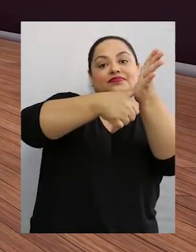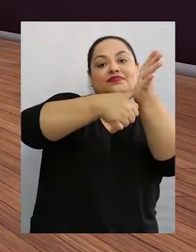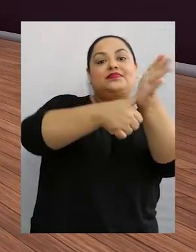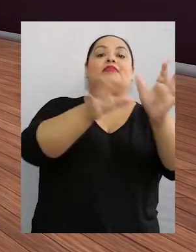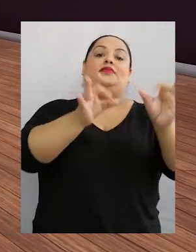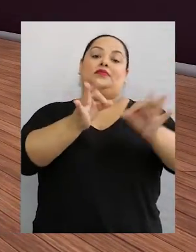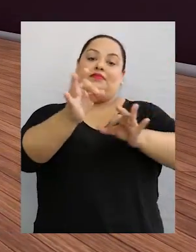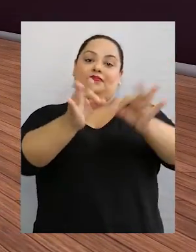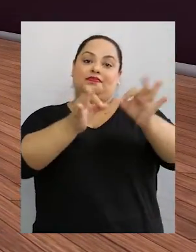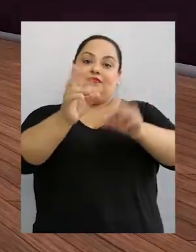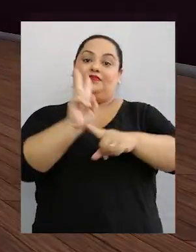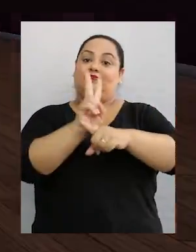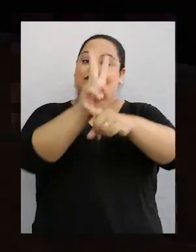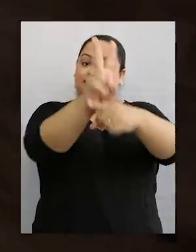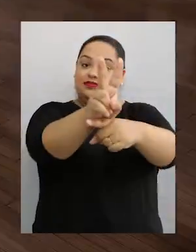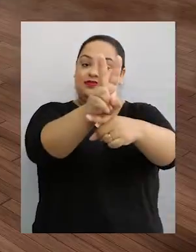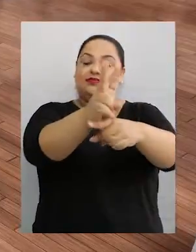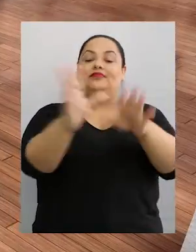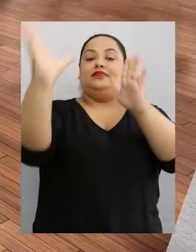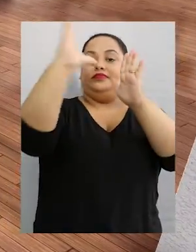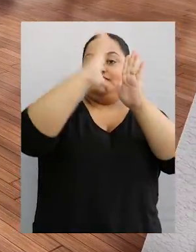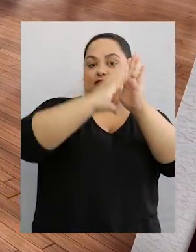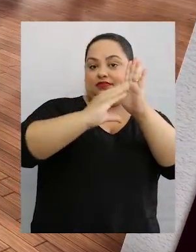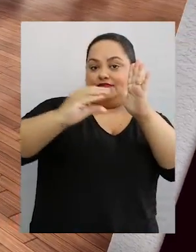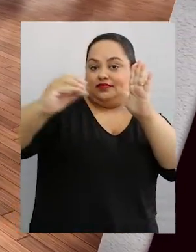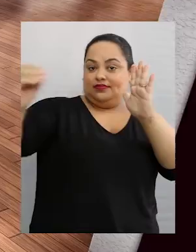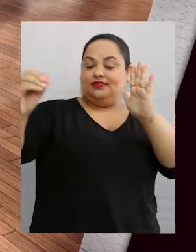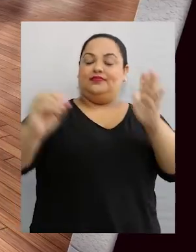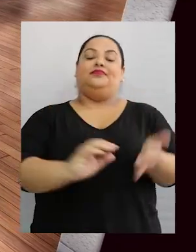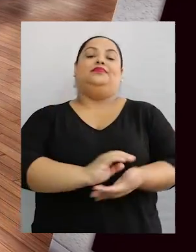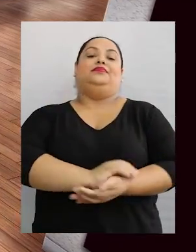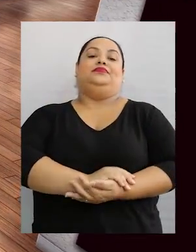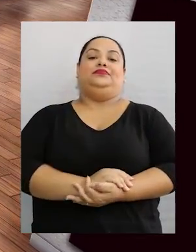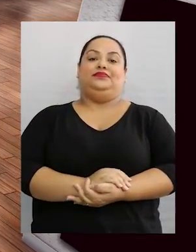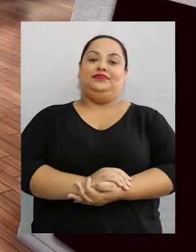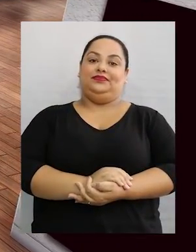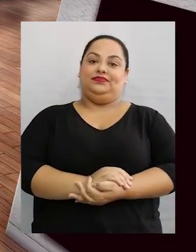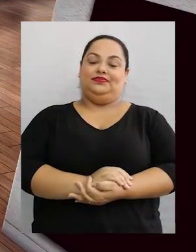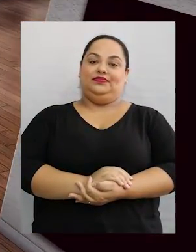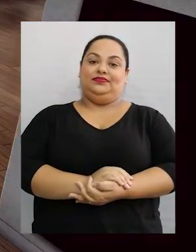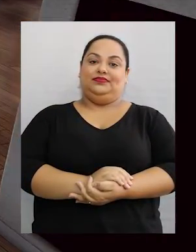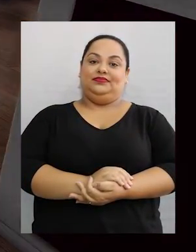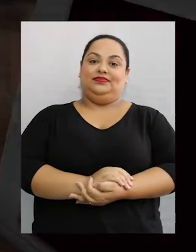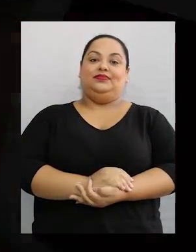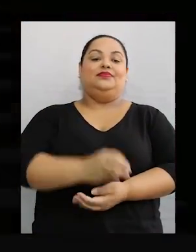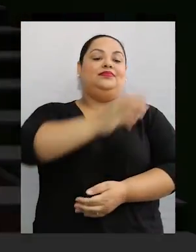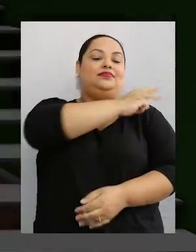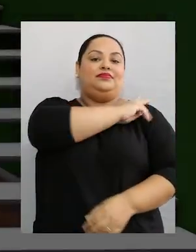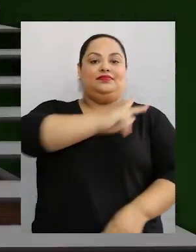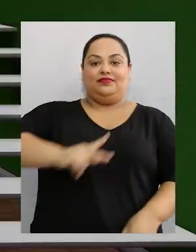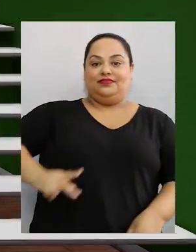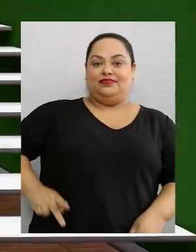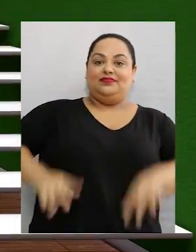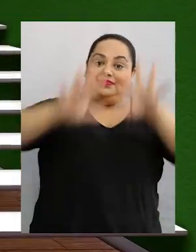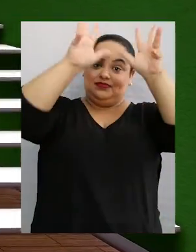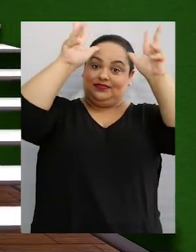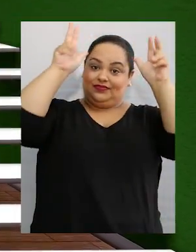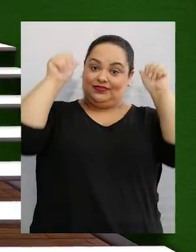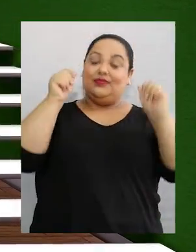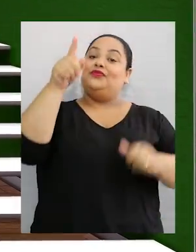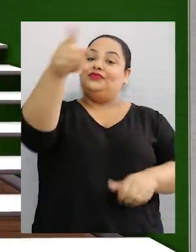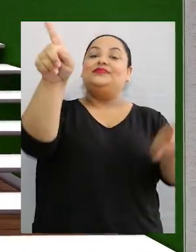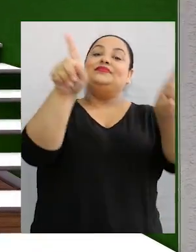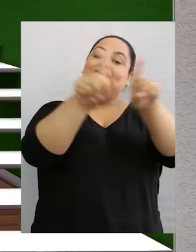identificação do doador e as peças emprestadas serão reproduzidas e devolvidas nas mesmas condições. Ministério